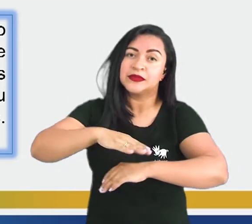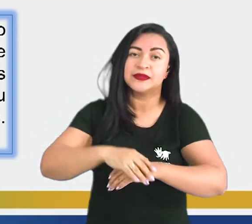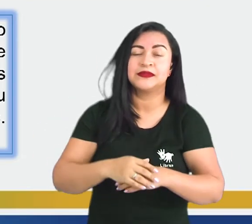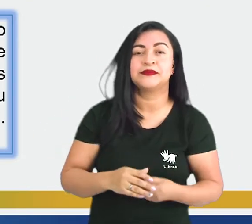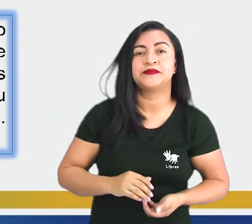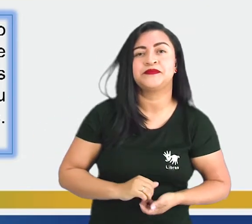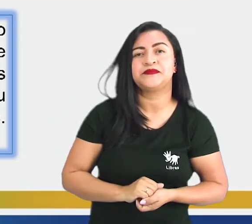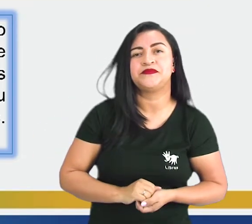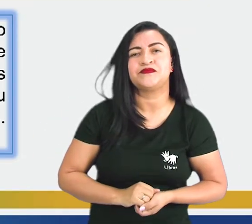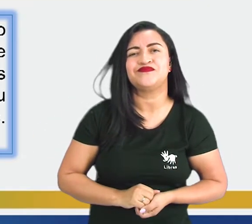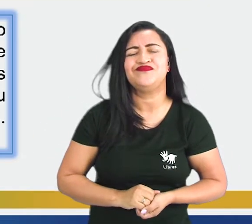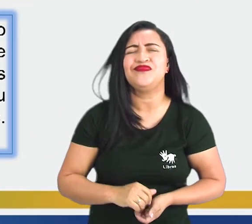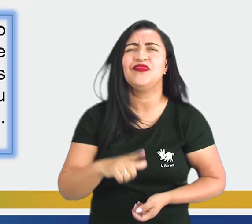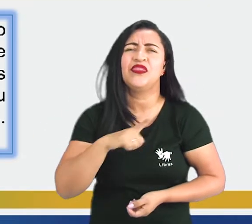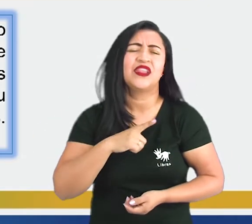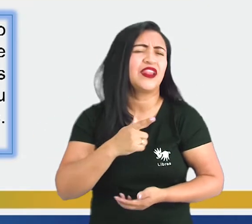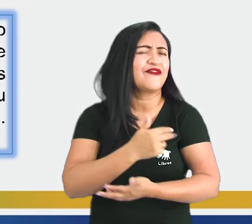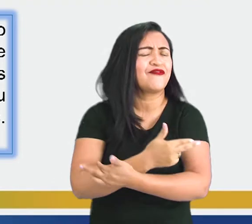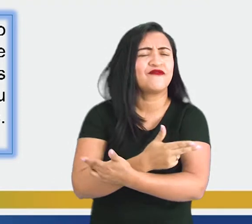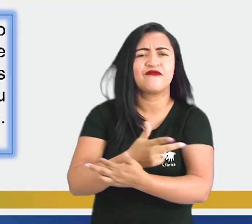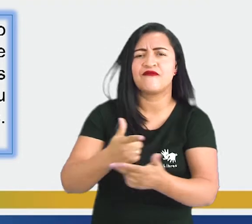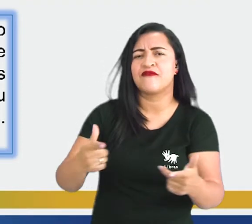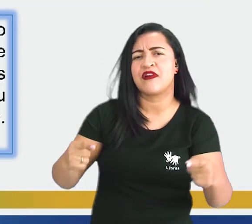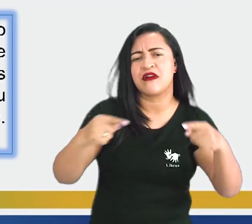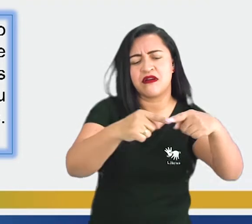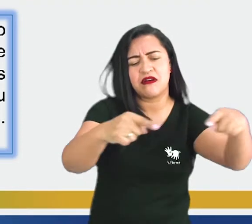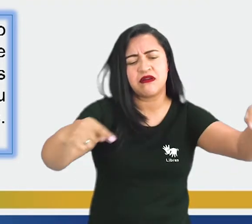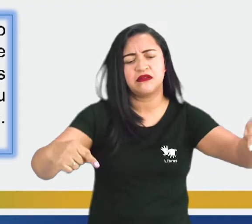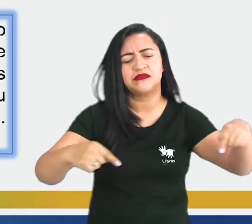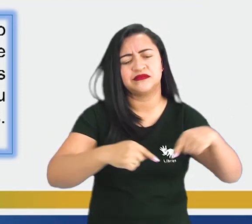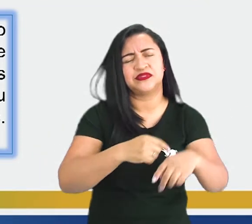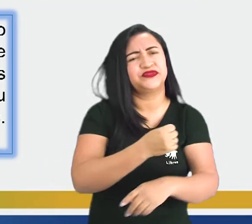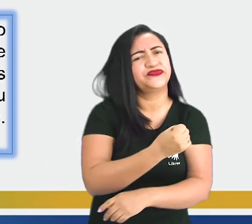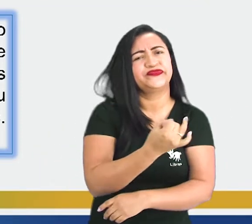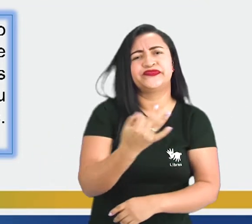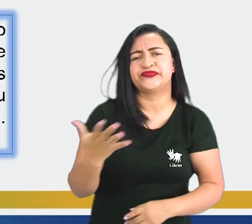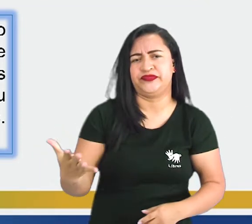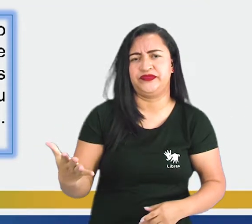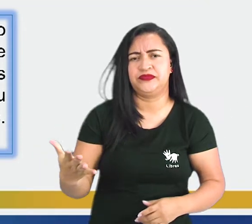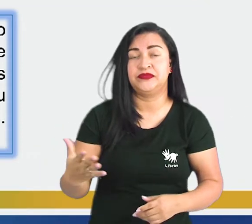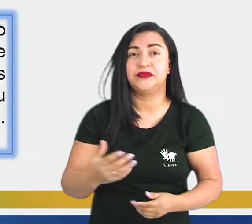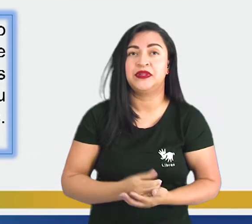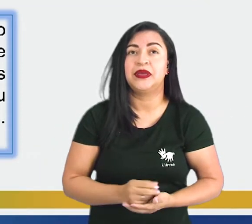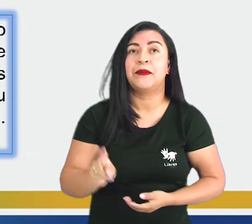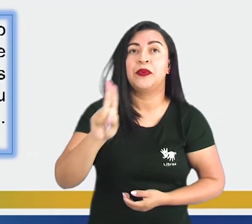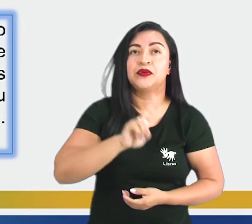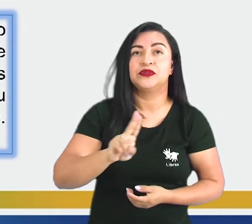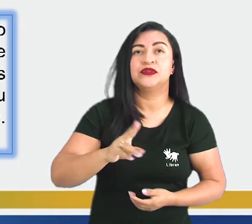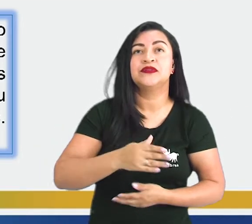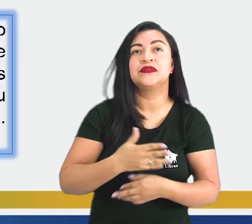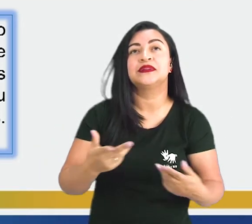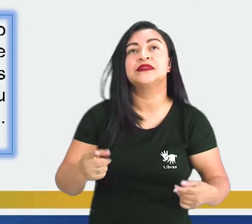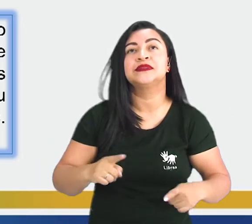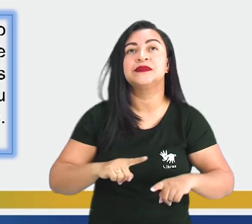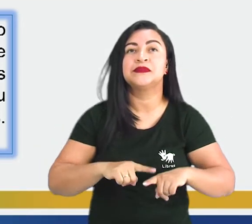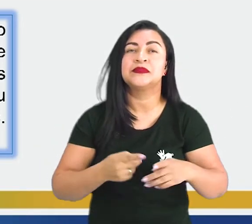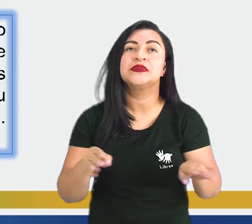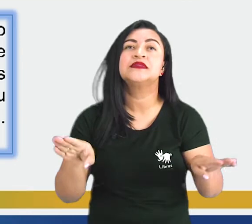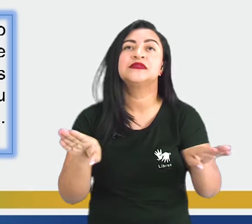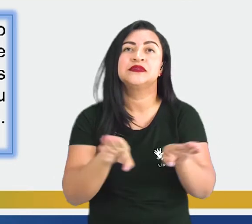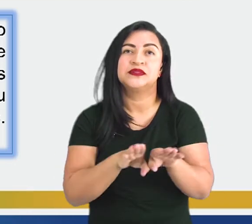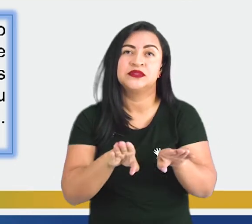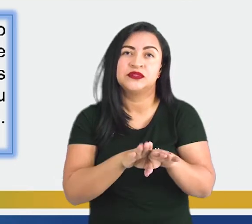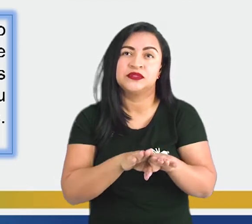Existem várias unidades de medida de área, sendo o metro quadrado a mais utilizada, mas assim também como os seus múltiplos